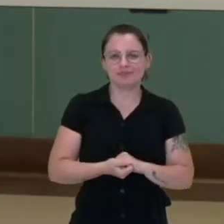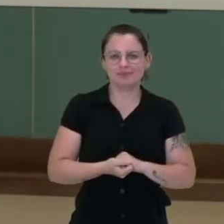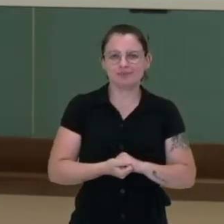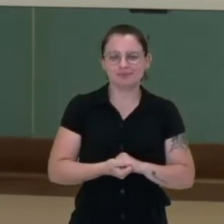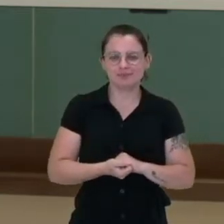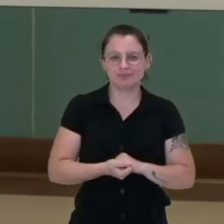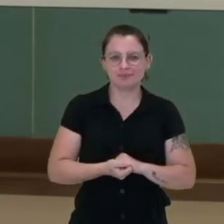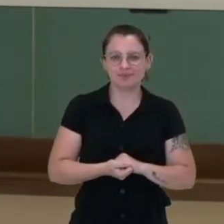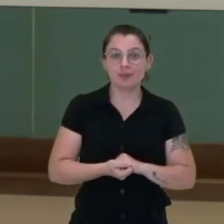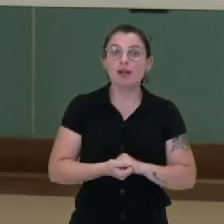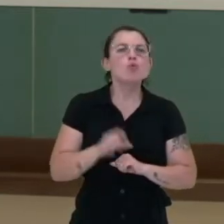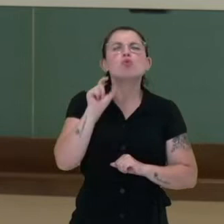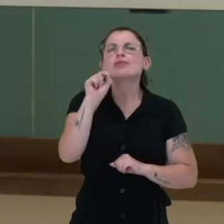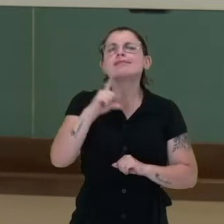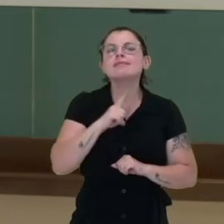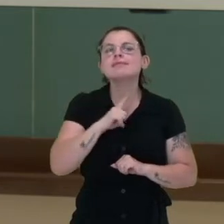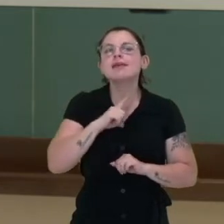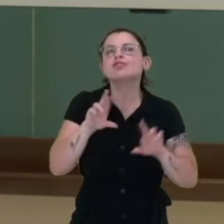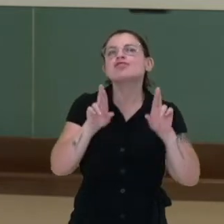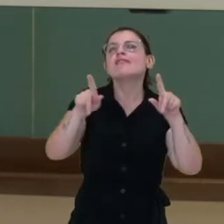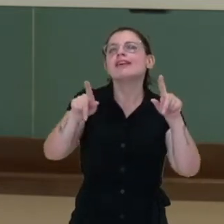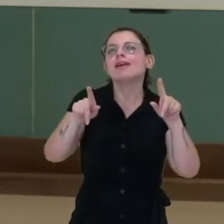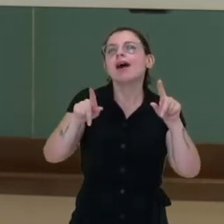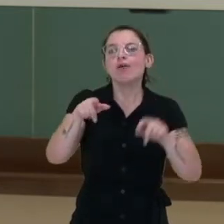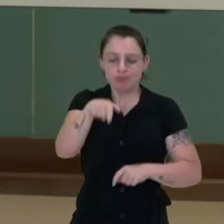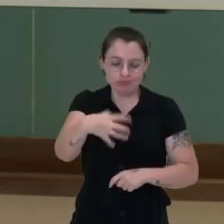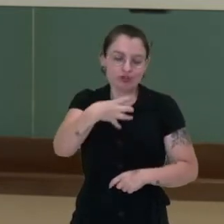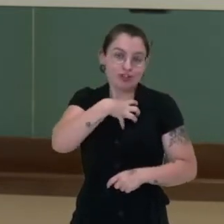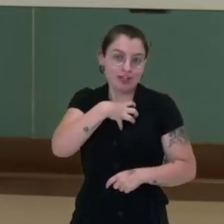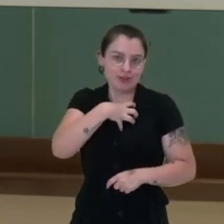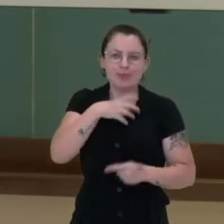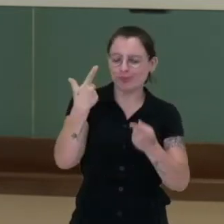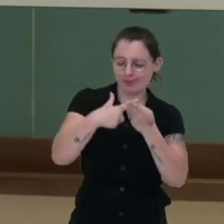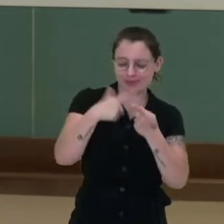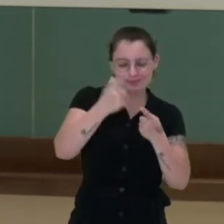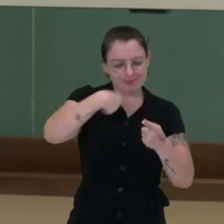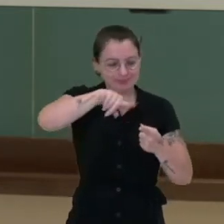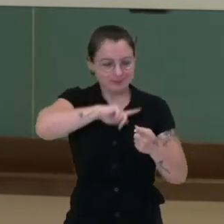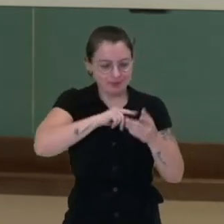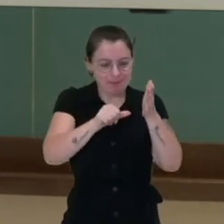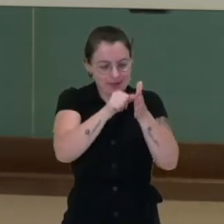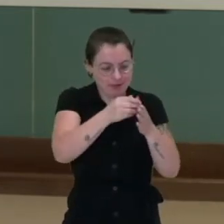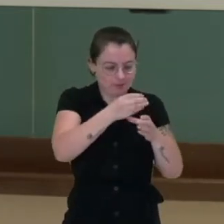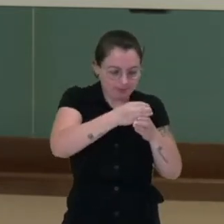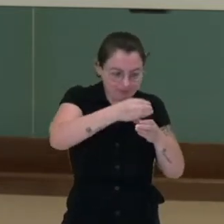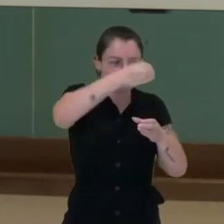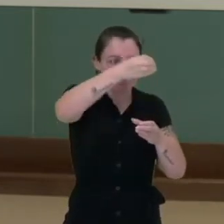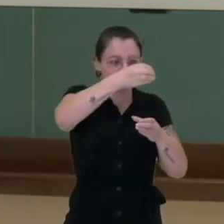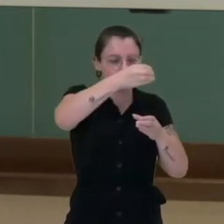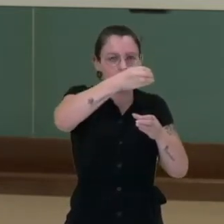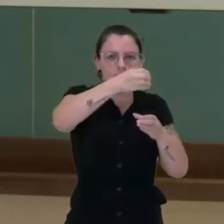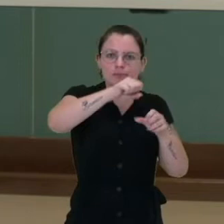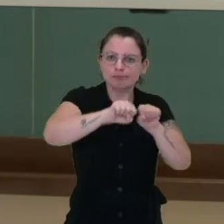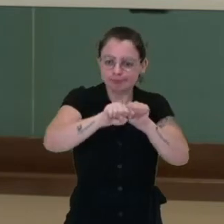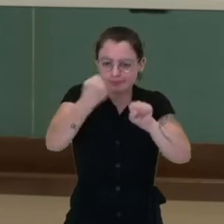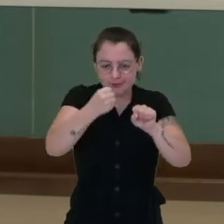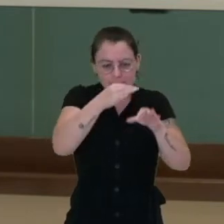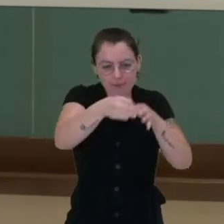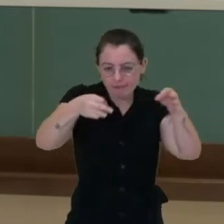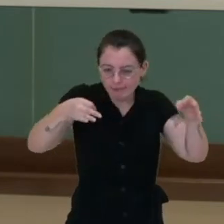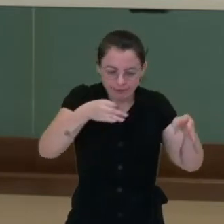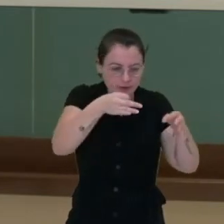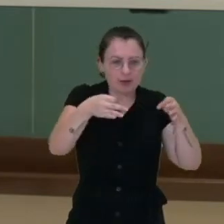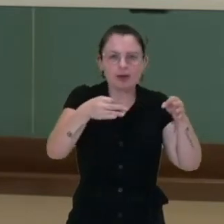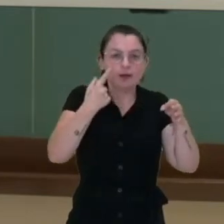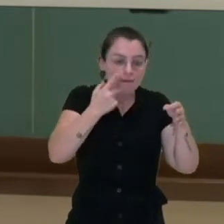que modificou? O seu aspecto. A sua composição não mudou. E por